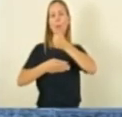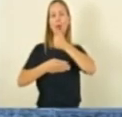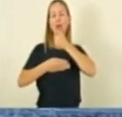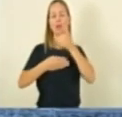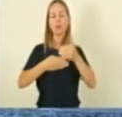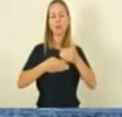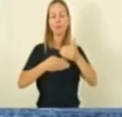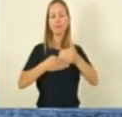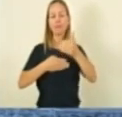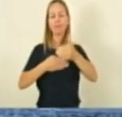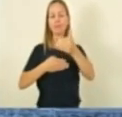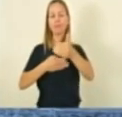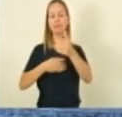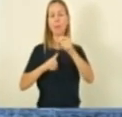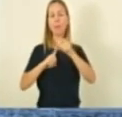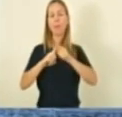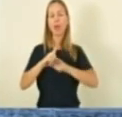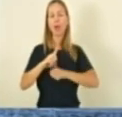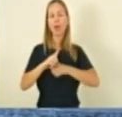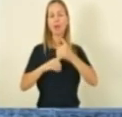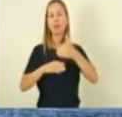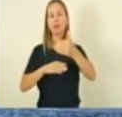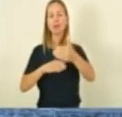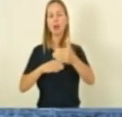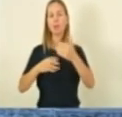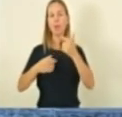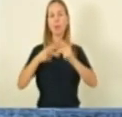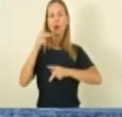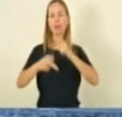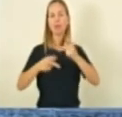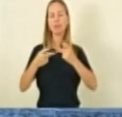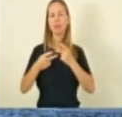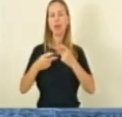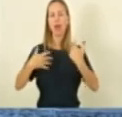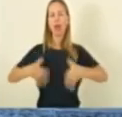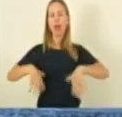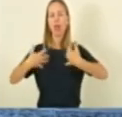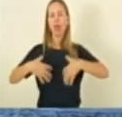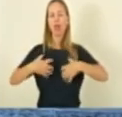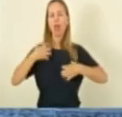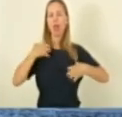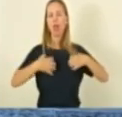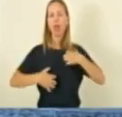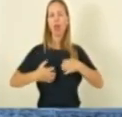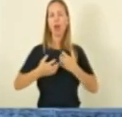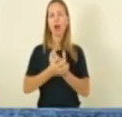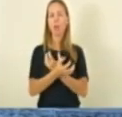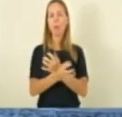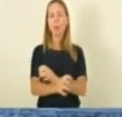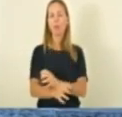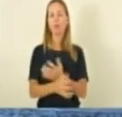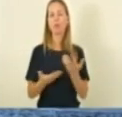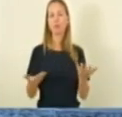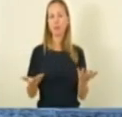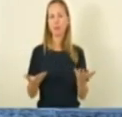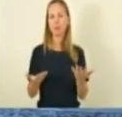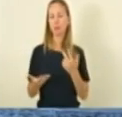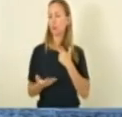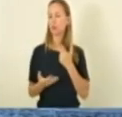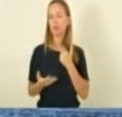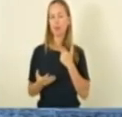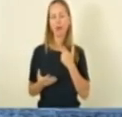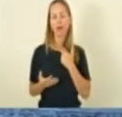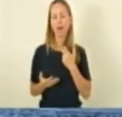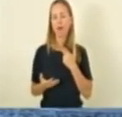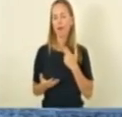meses, novamente o povo apavorado com a seca. Então, não é possível conviver com isso e